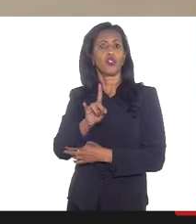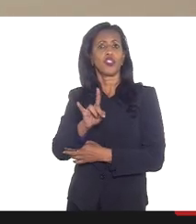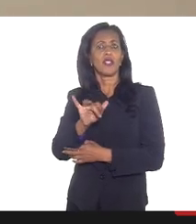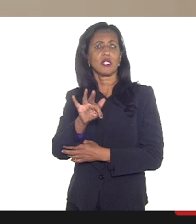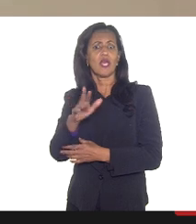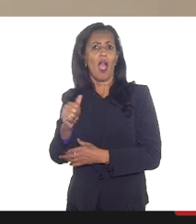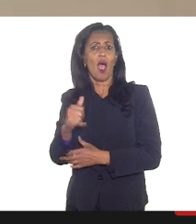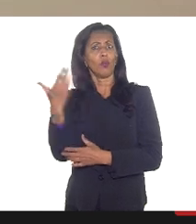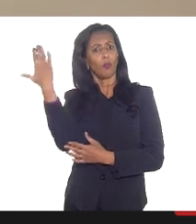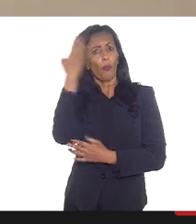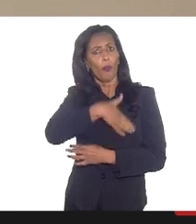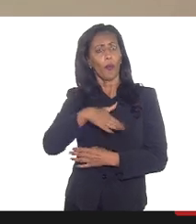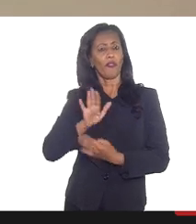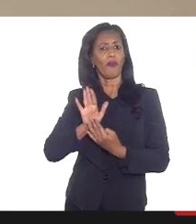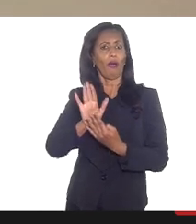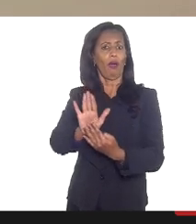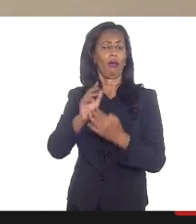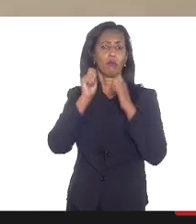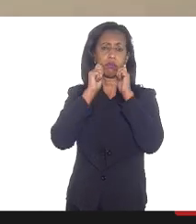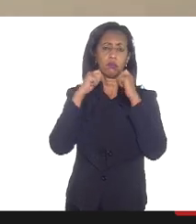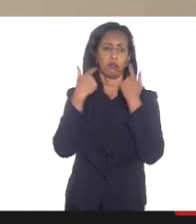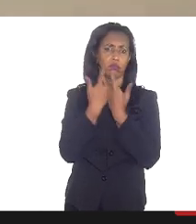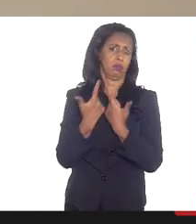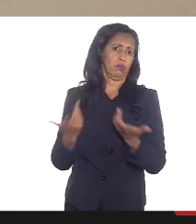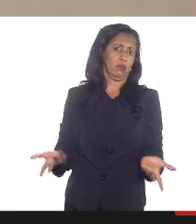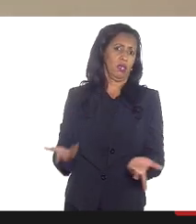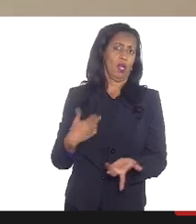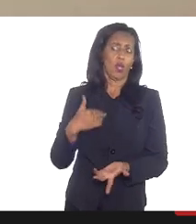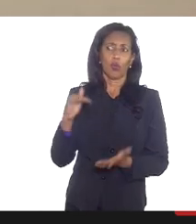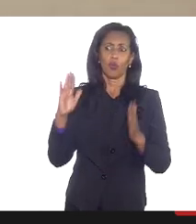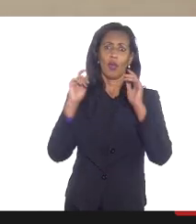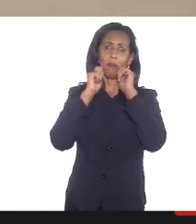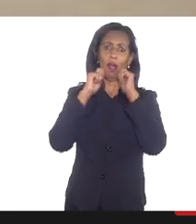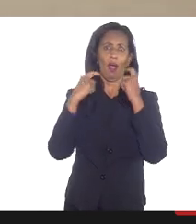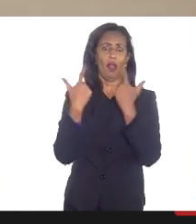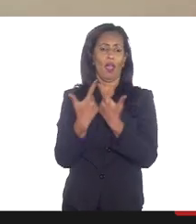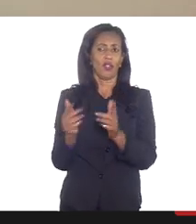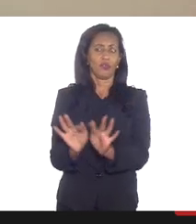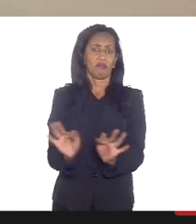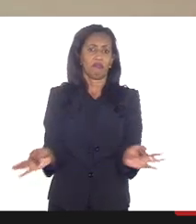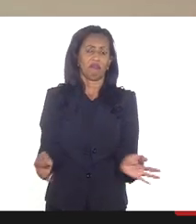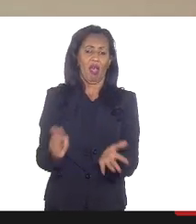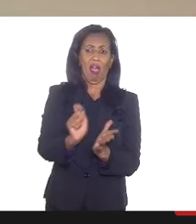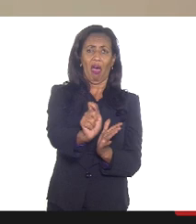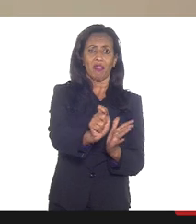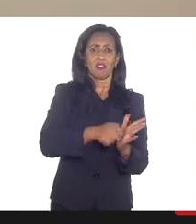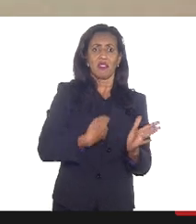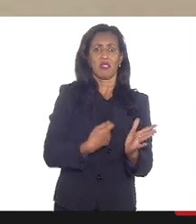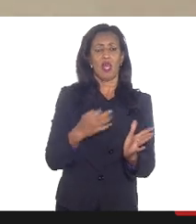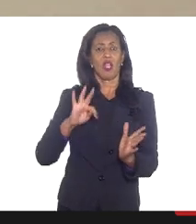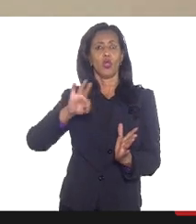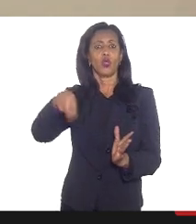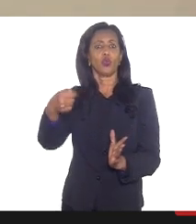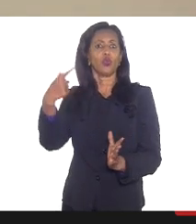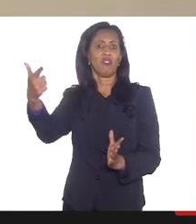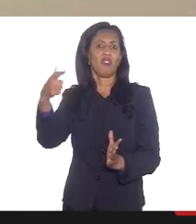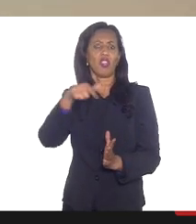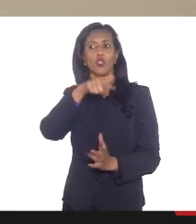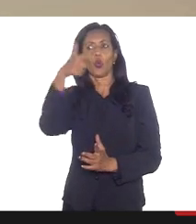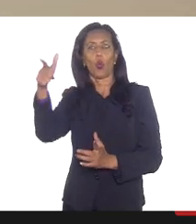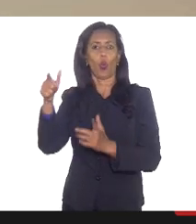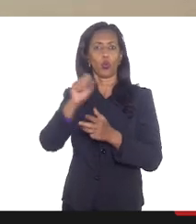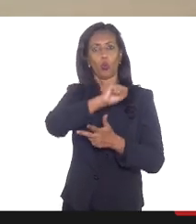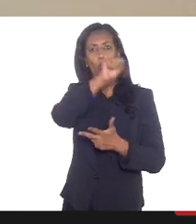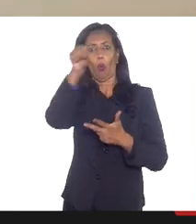a comprovação do seu argumento. Não dá para essa Casa simplesmente assinar tudo aquilo que vem de outros poderes. Nós temos